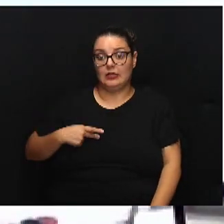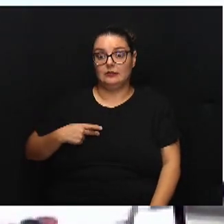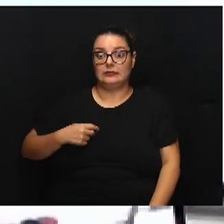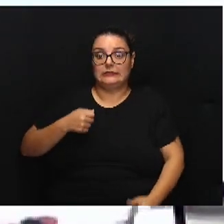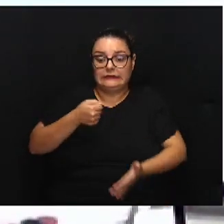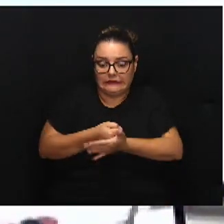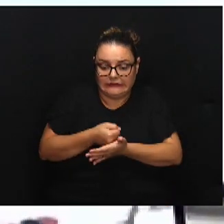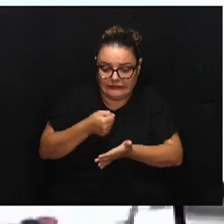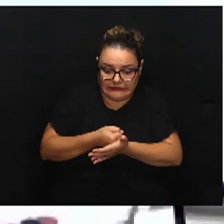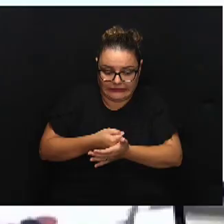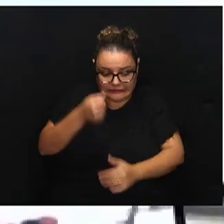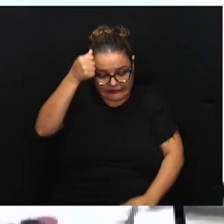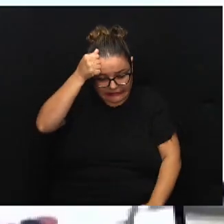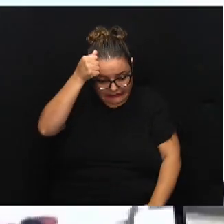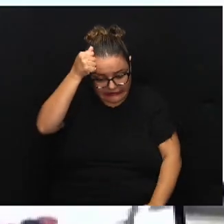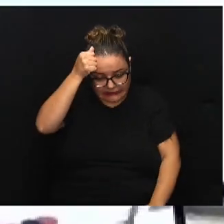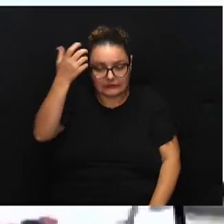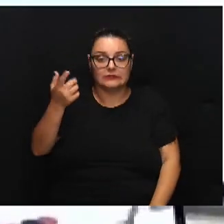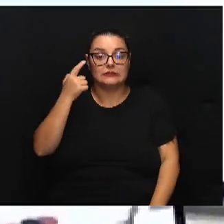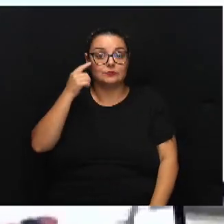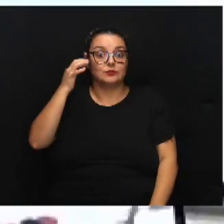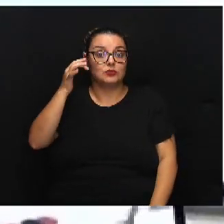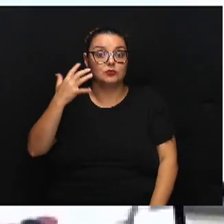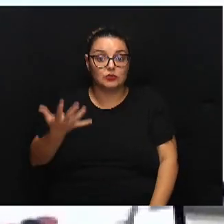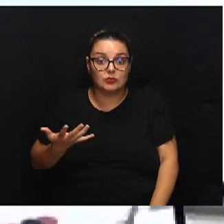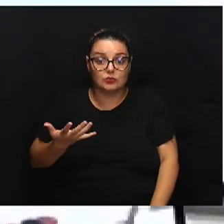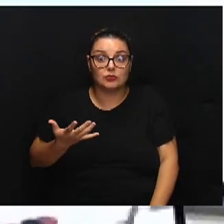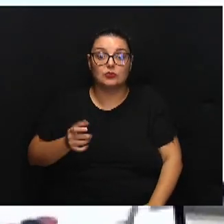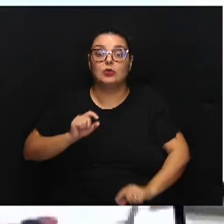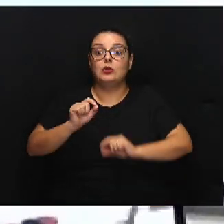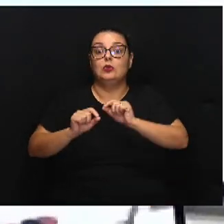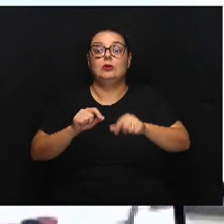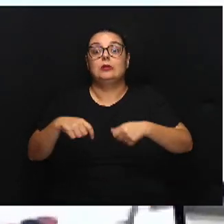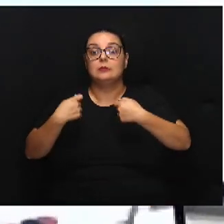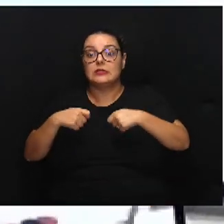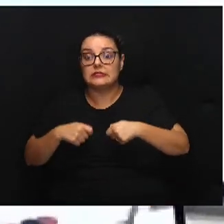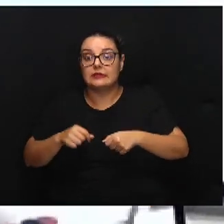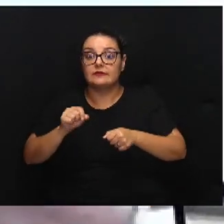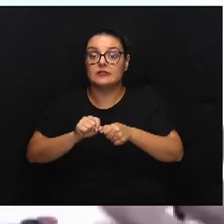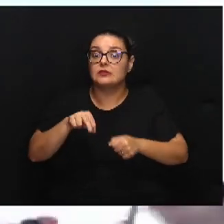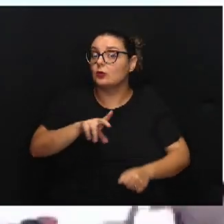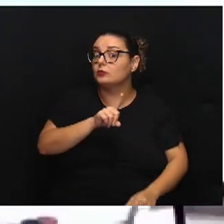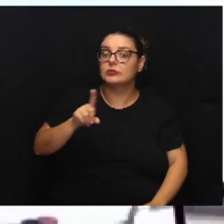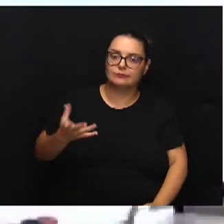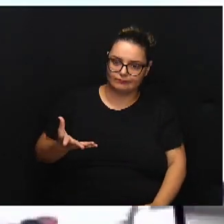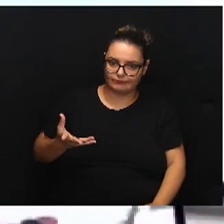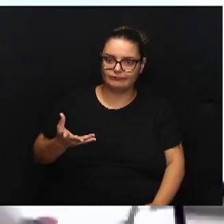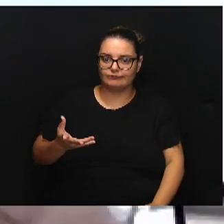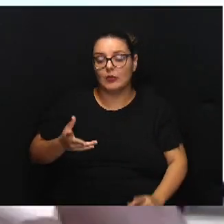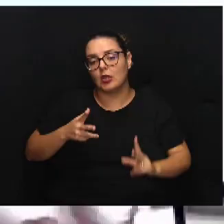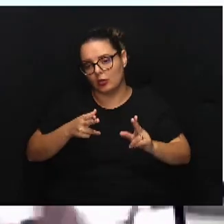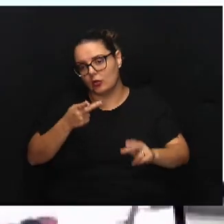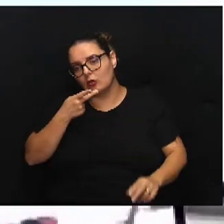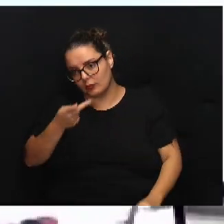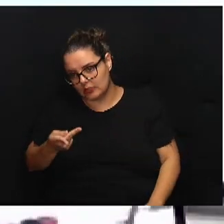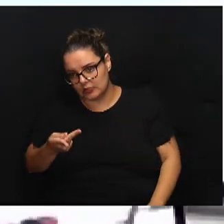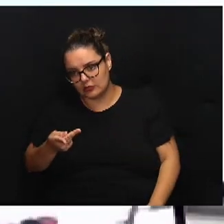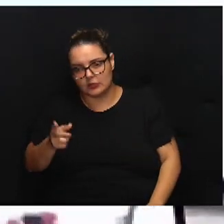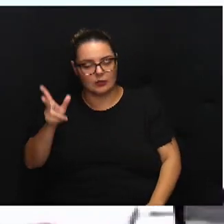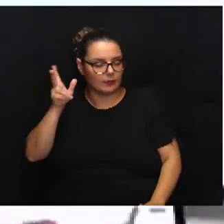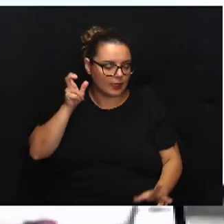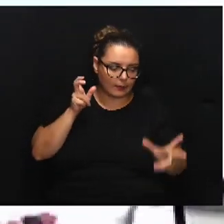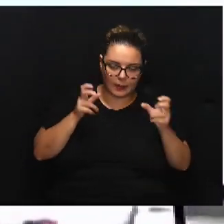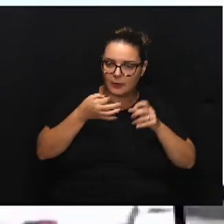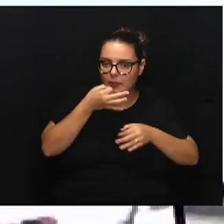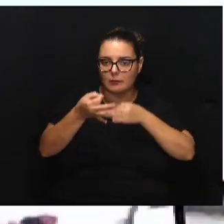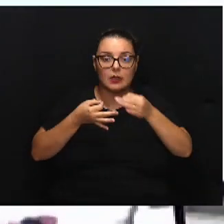cobrando, ela mesma já está pensando o que ela deveria ou não fazer, e aí ela, como eu disse, ouve muitas opiniões, e